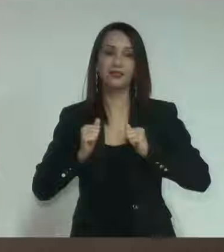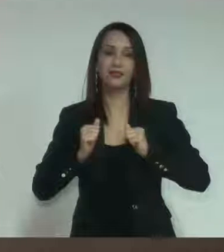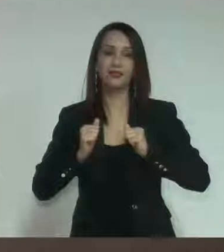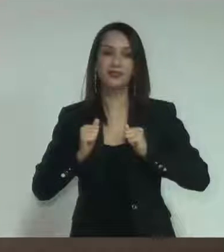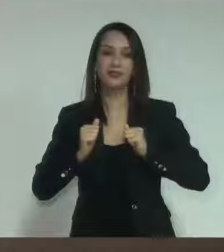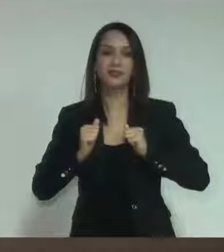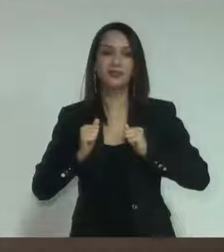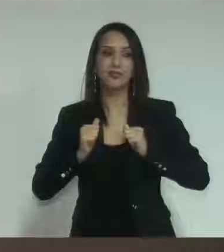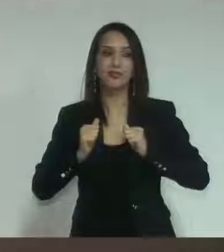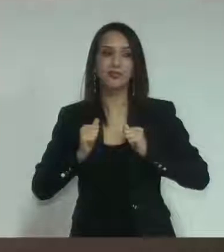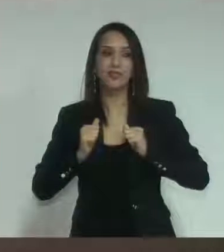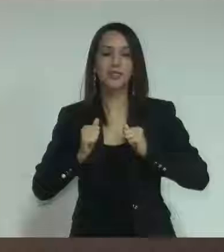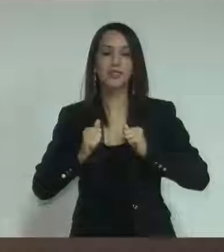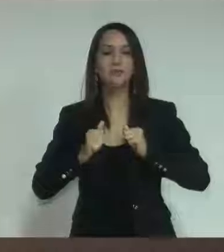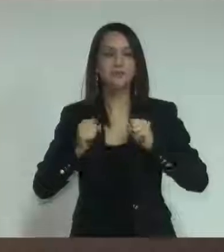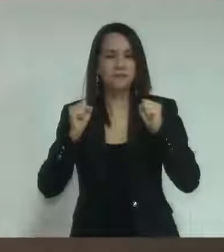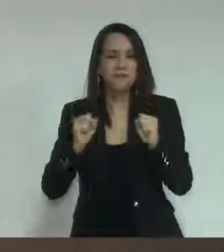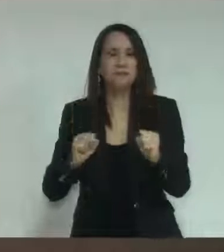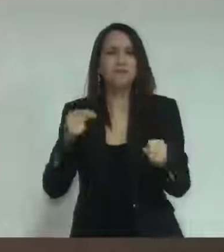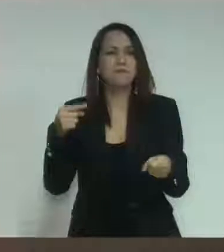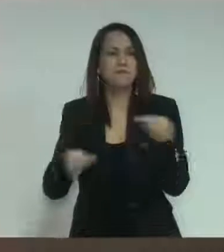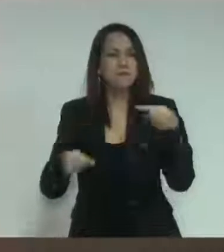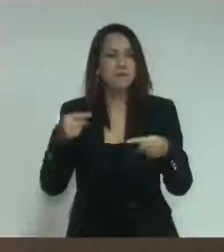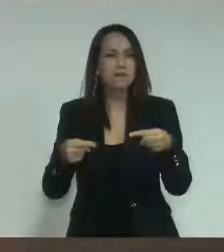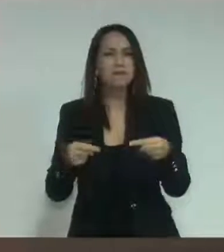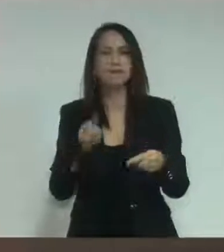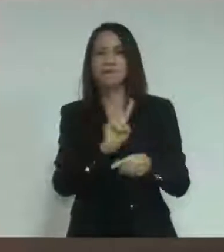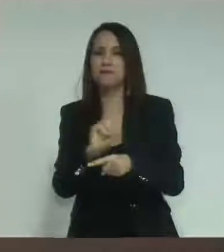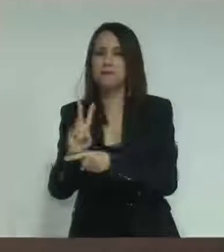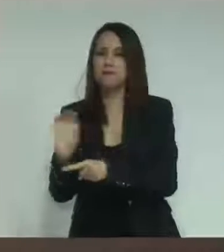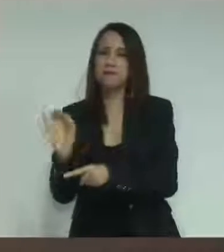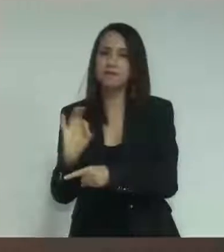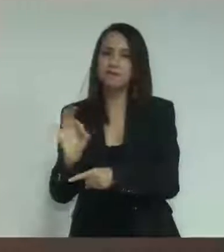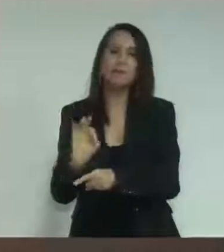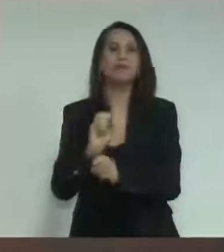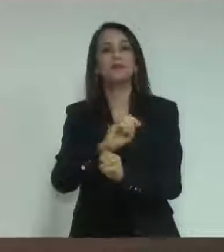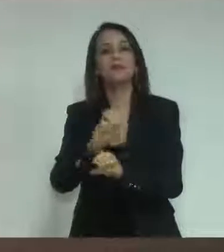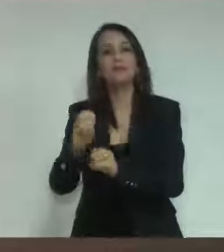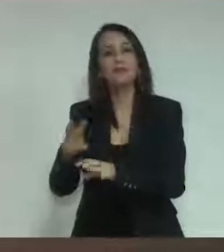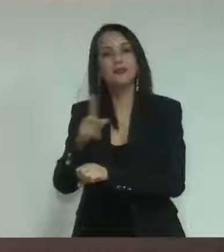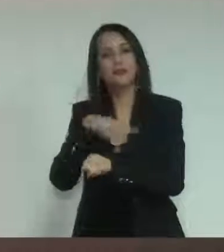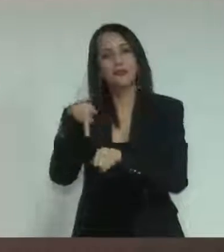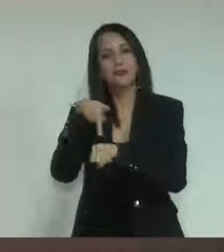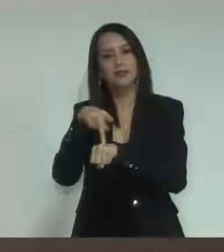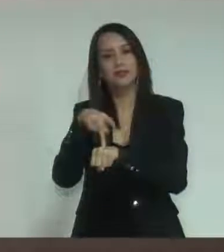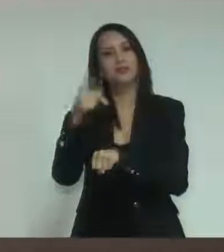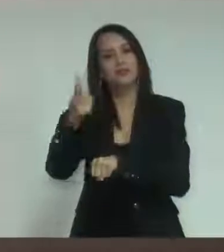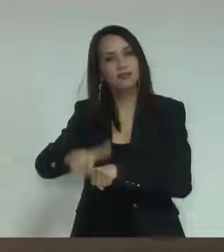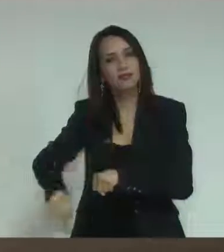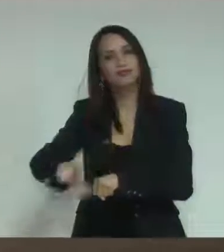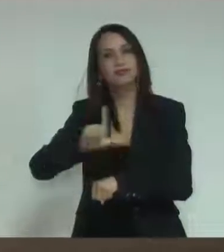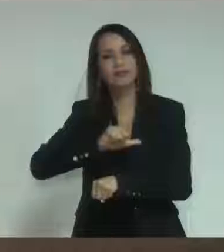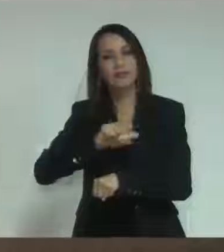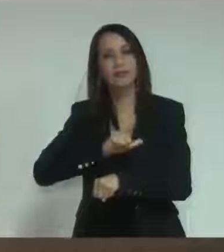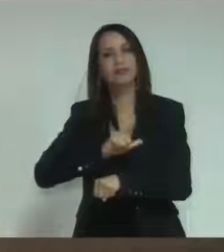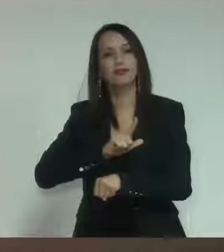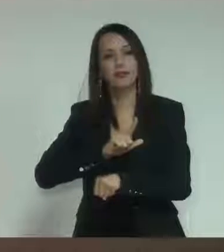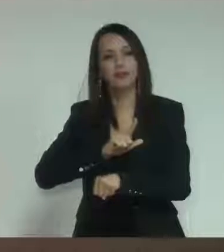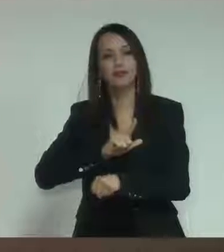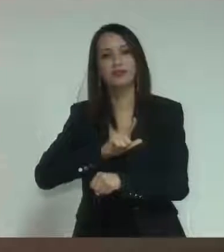Pode vir o político que for, se ele não cuidar da educação do país, a gente de novo vai ser